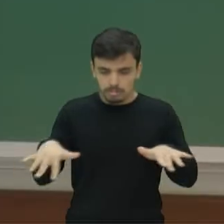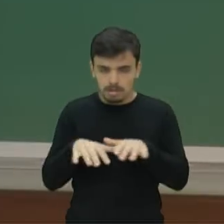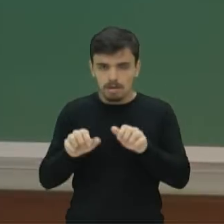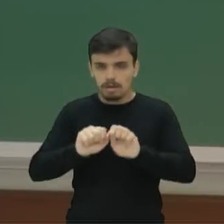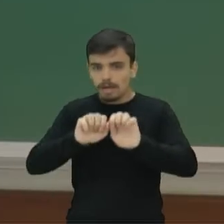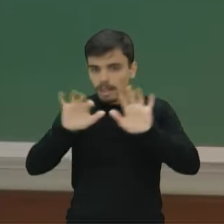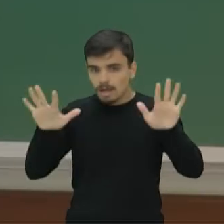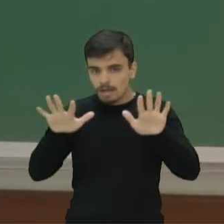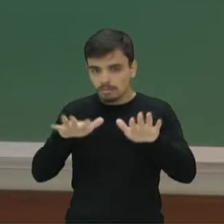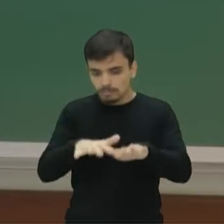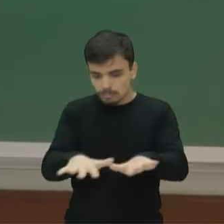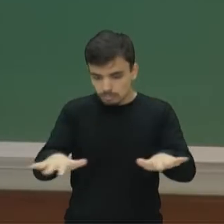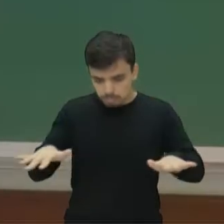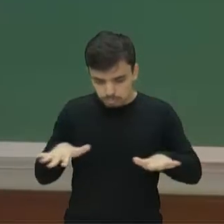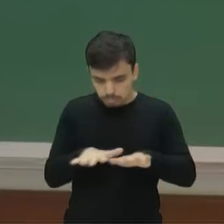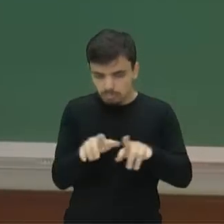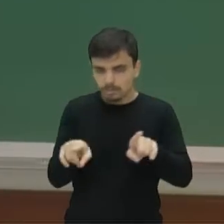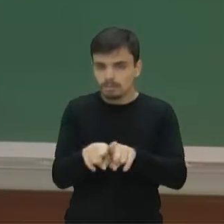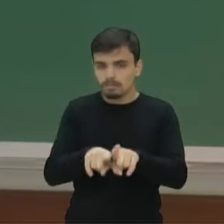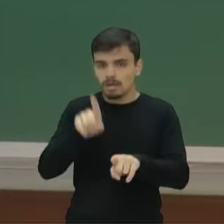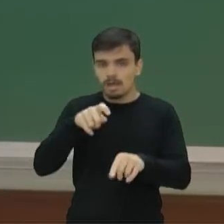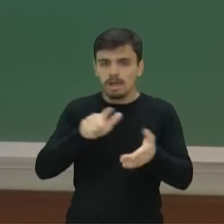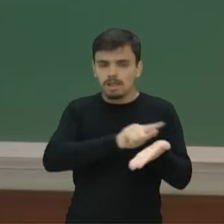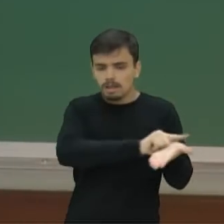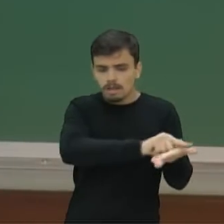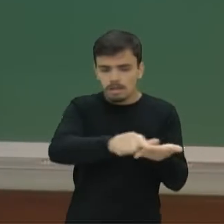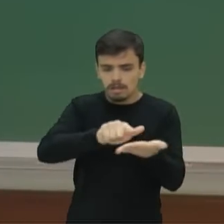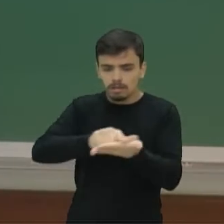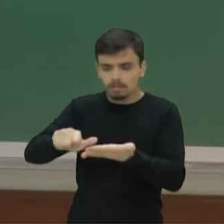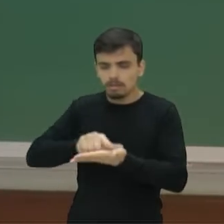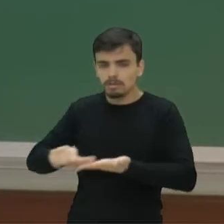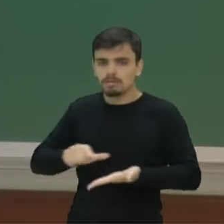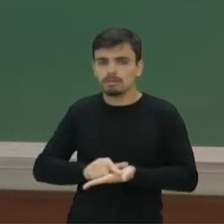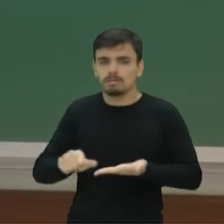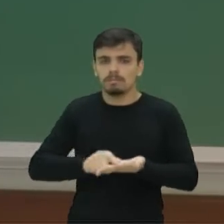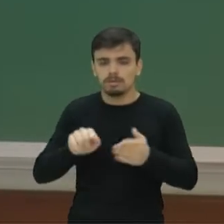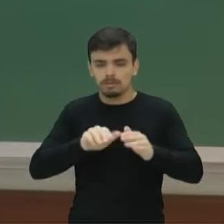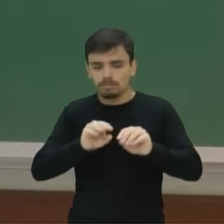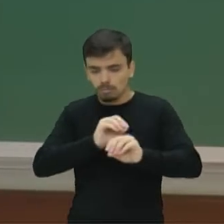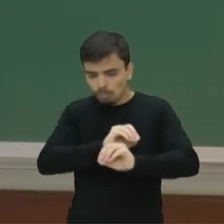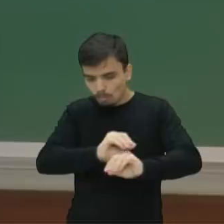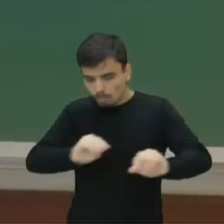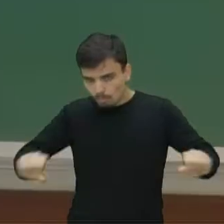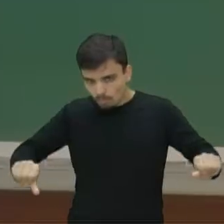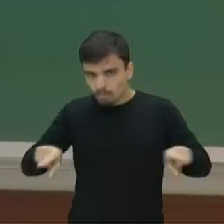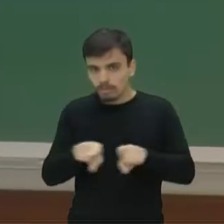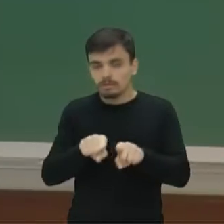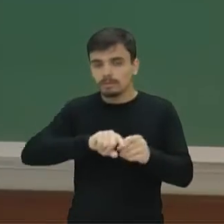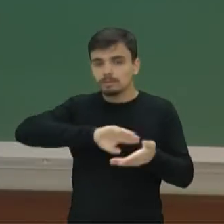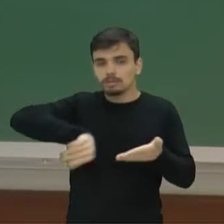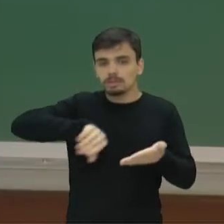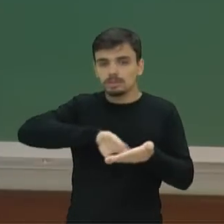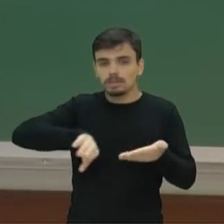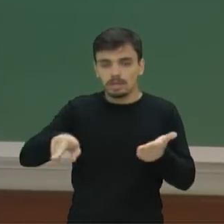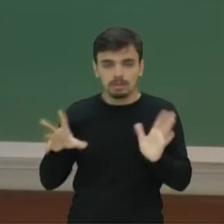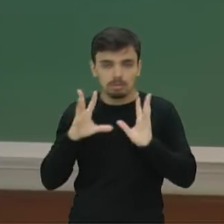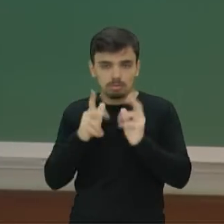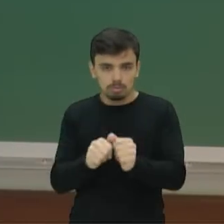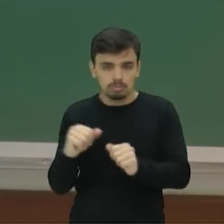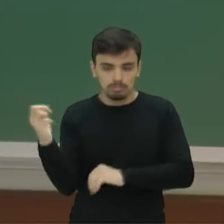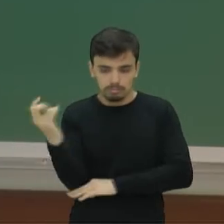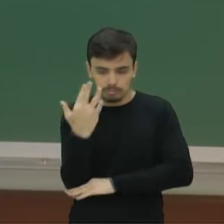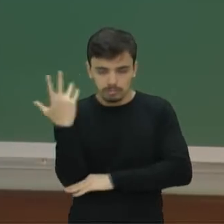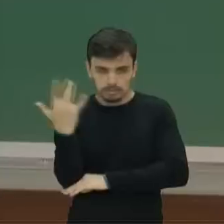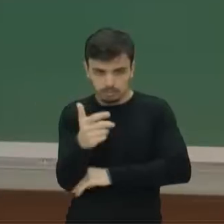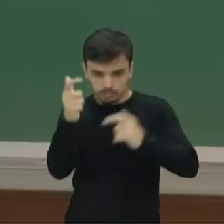nós estamos falando do ato de limpar o solo, suprimir vegetações, ou seja, limpar, retirar a cobertura vegetal de